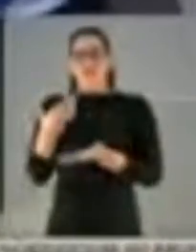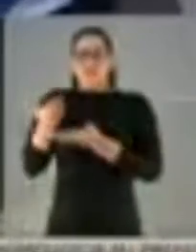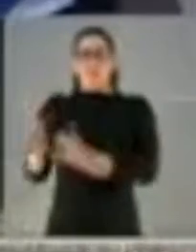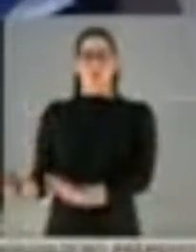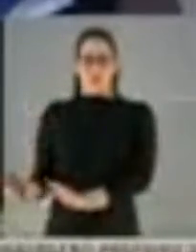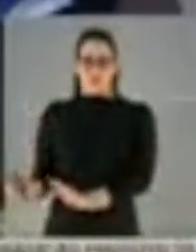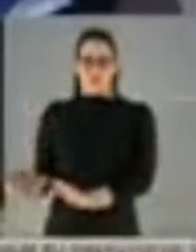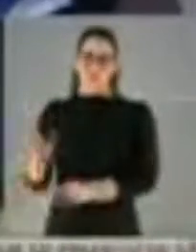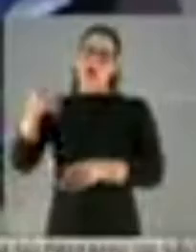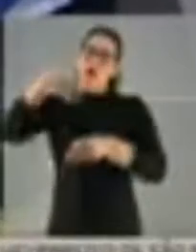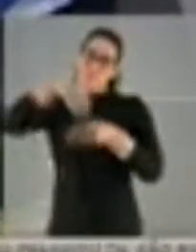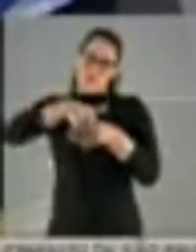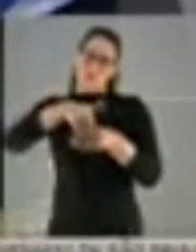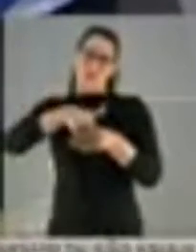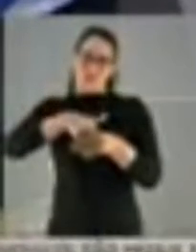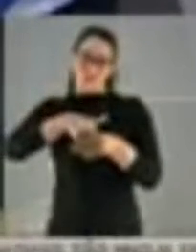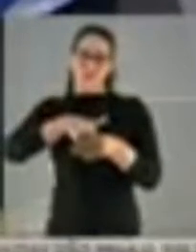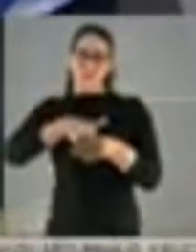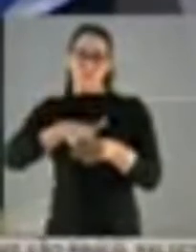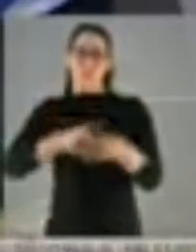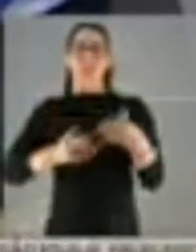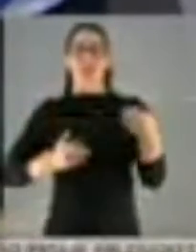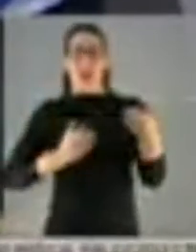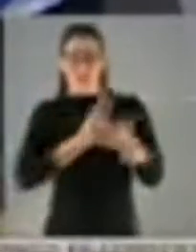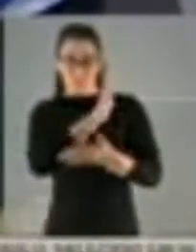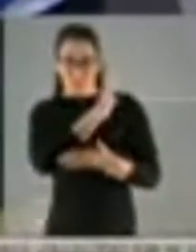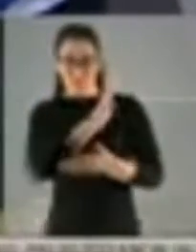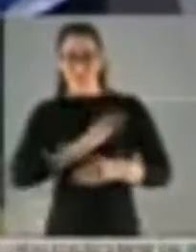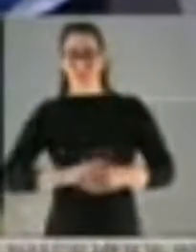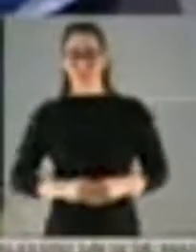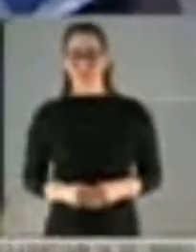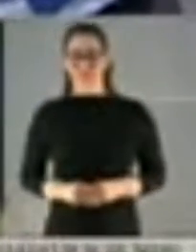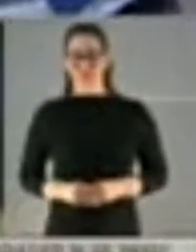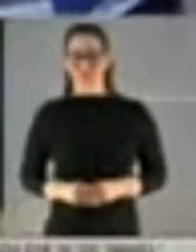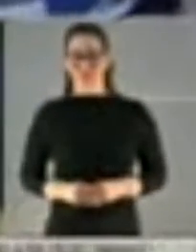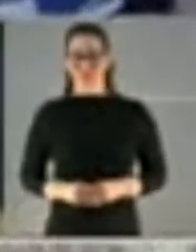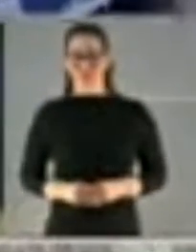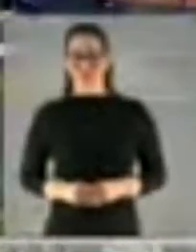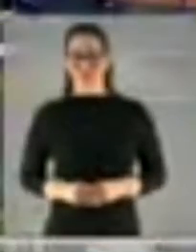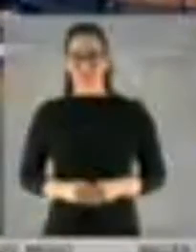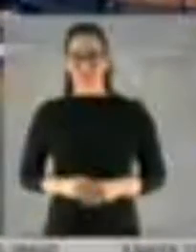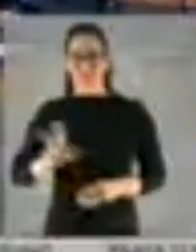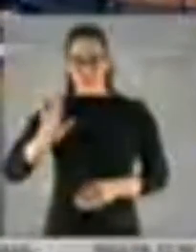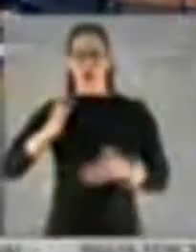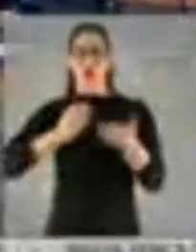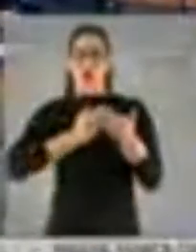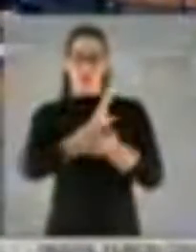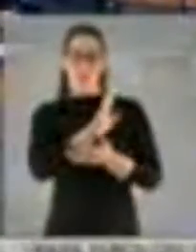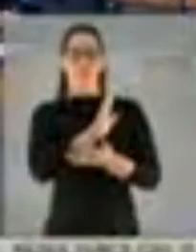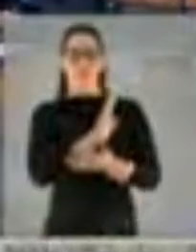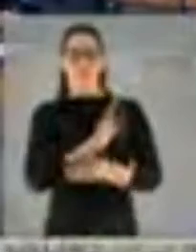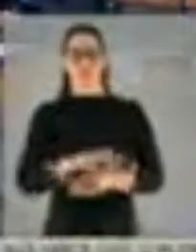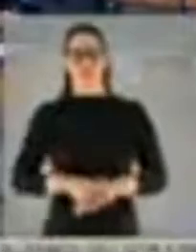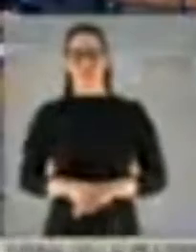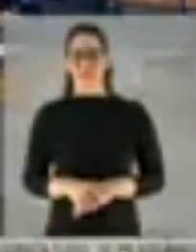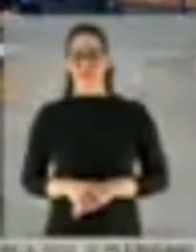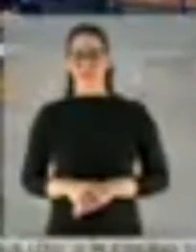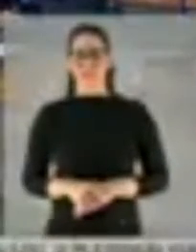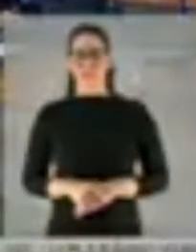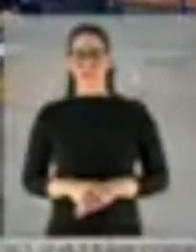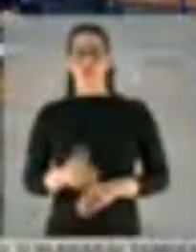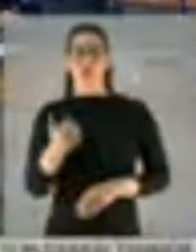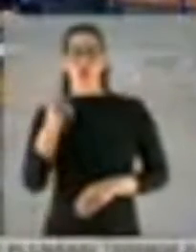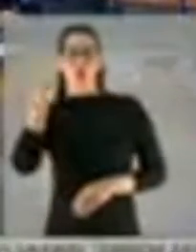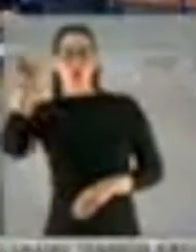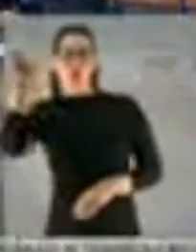Em votação. Aprovado. Aqueles que aprovam permanência com Constituição. Está aprovado, então, os outros requerimentos